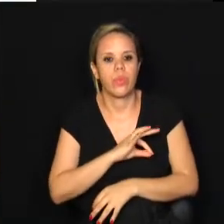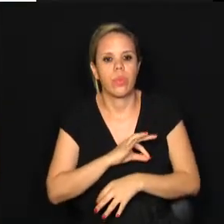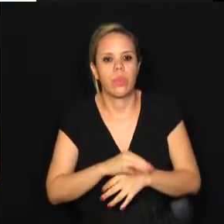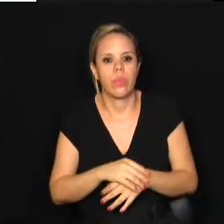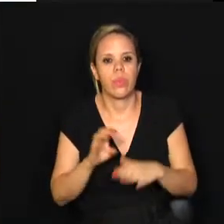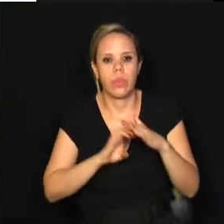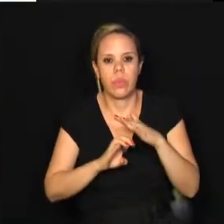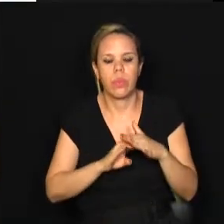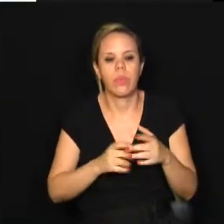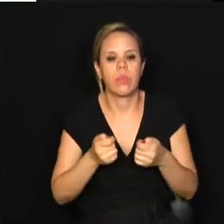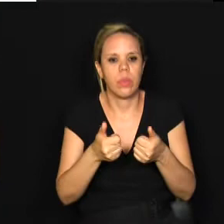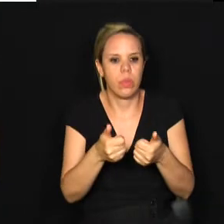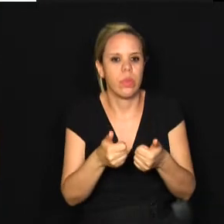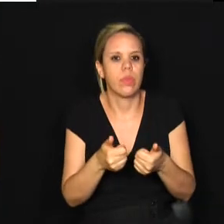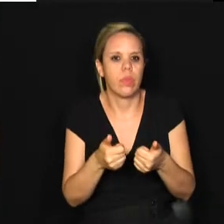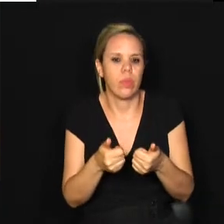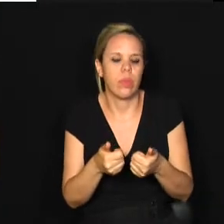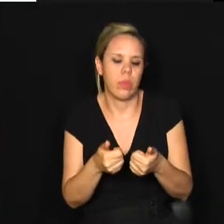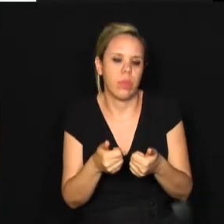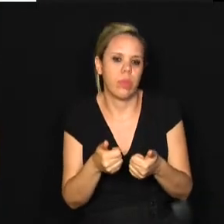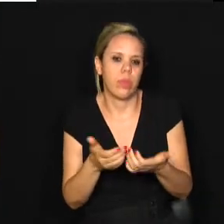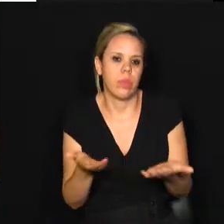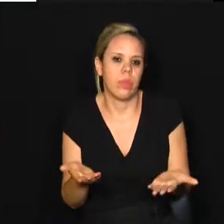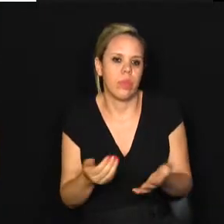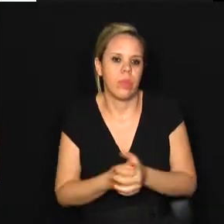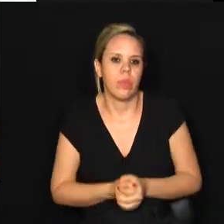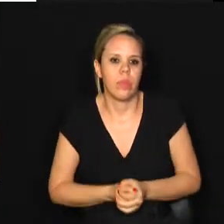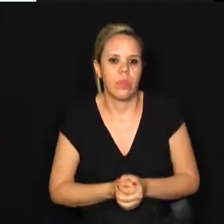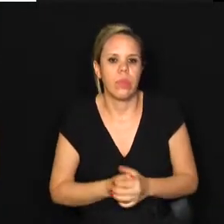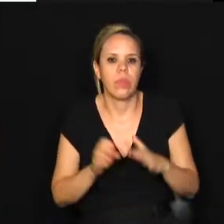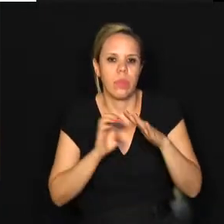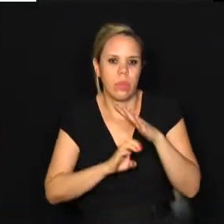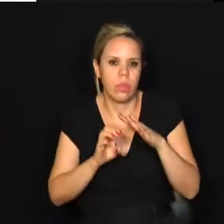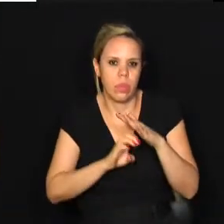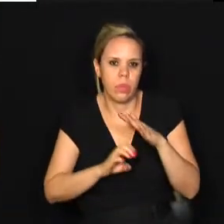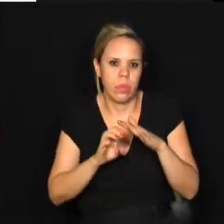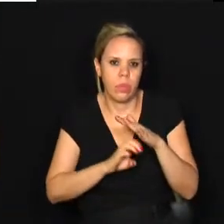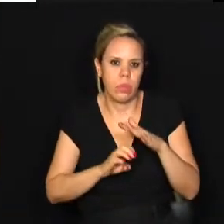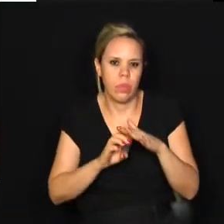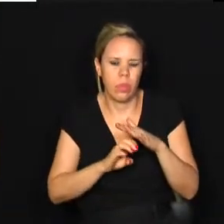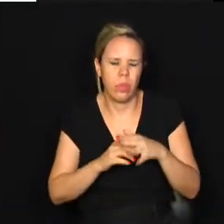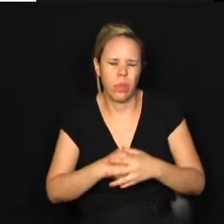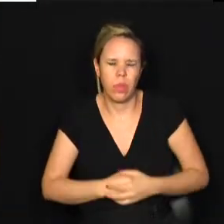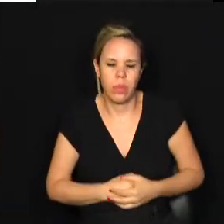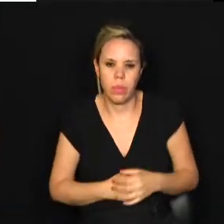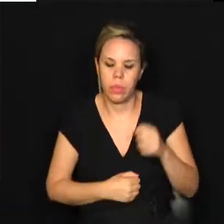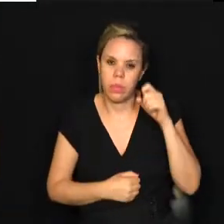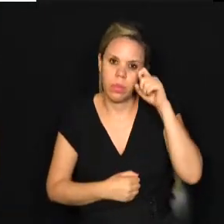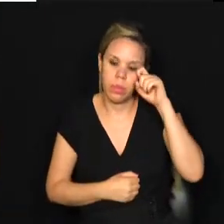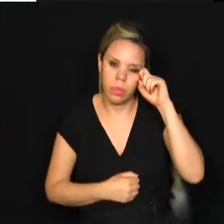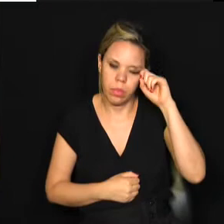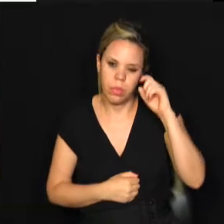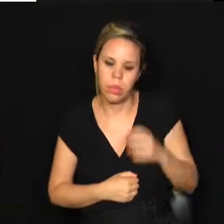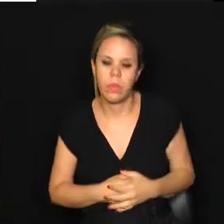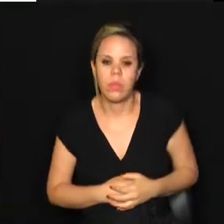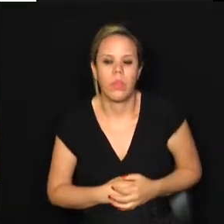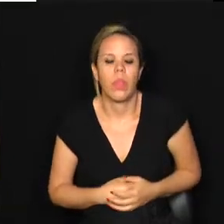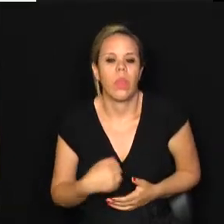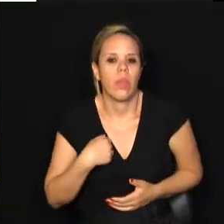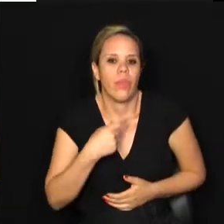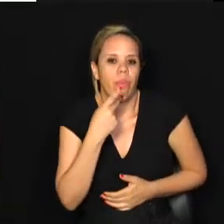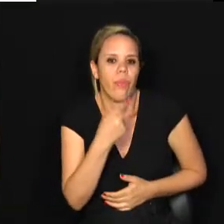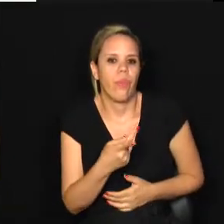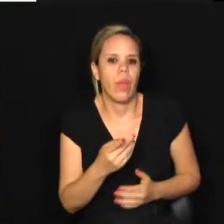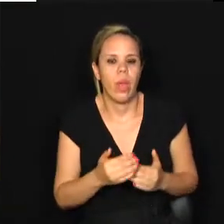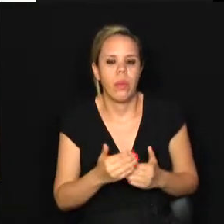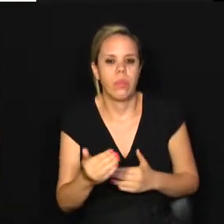empresa concedesse algum benefício. E a empresa, de forma unilateral, como eu já disse, a